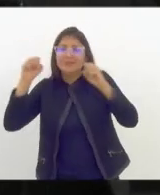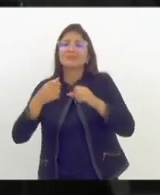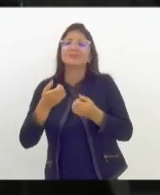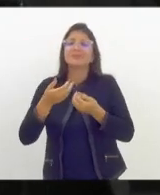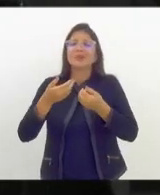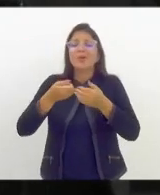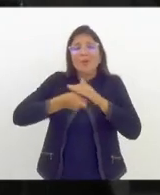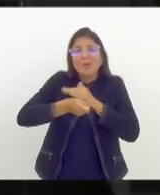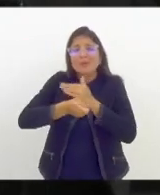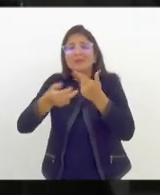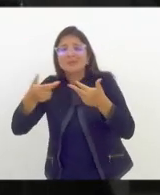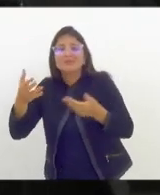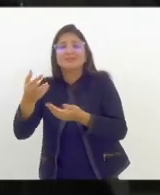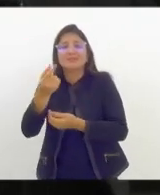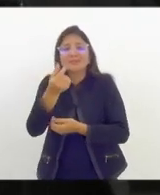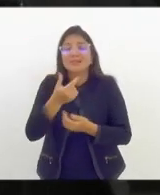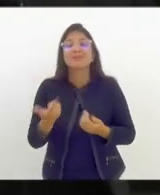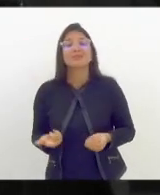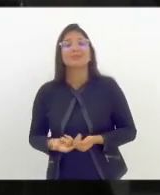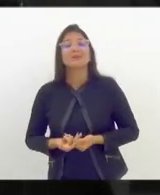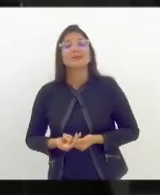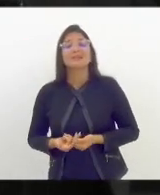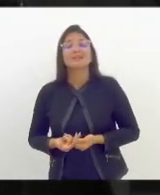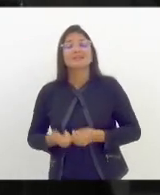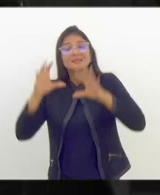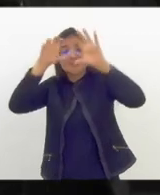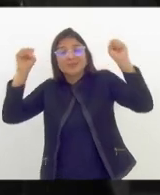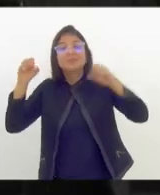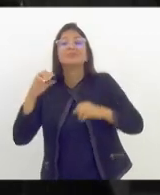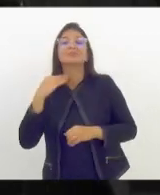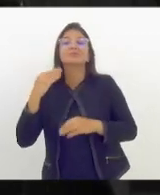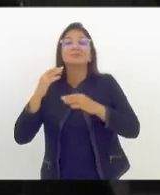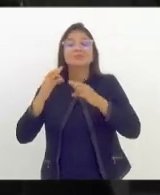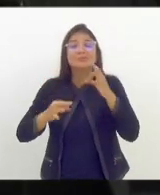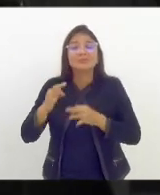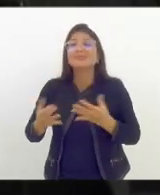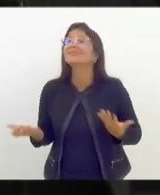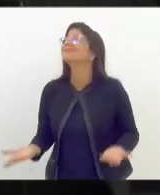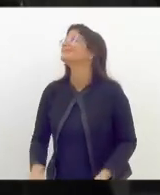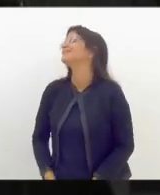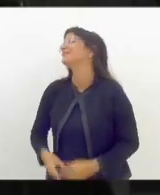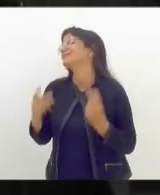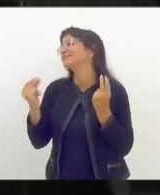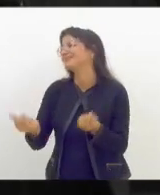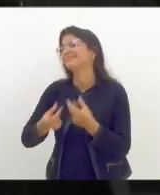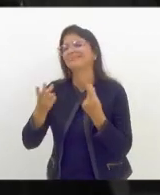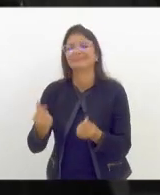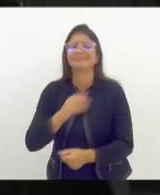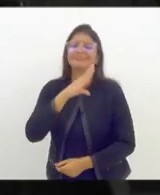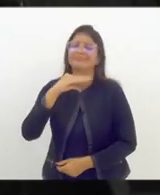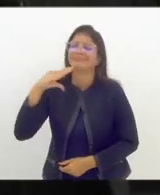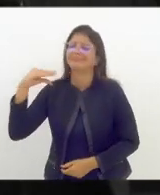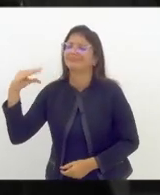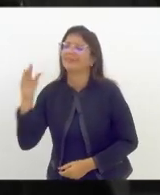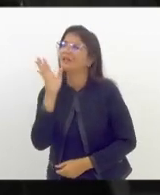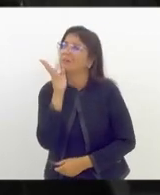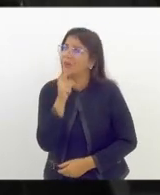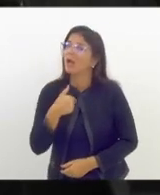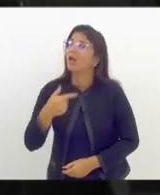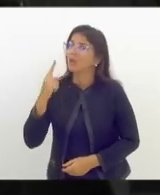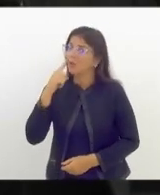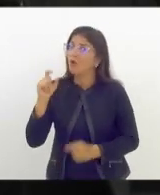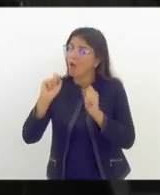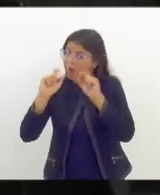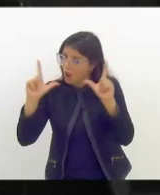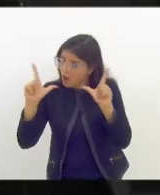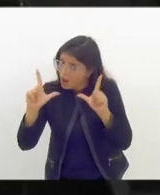recurso da justiça, até adjudicar, vai levar muito tempo. Então, eu faço aqui esse alerta para mostrar como o governo Cláudio